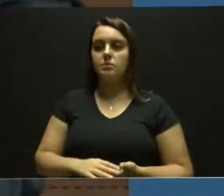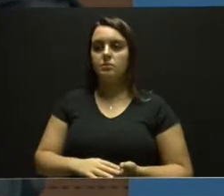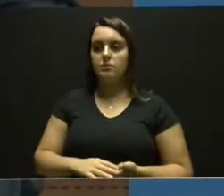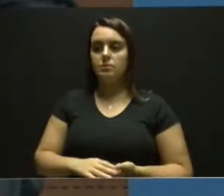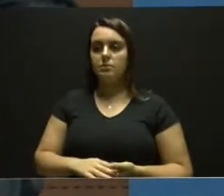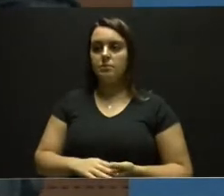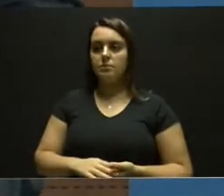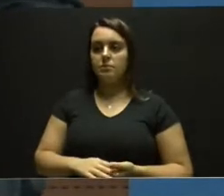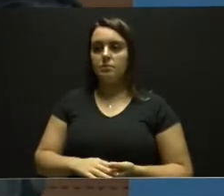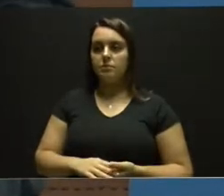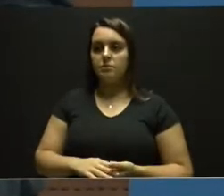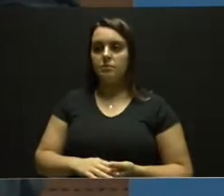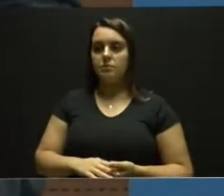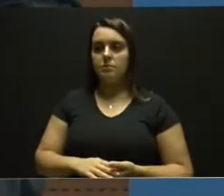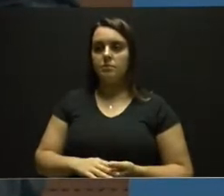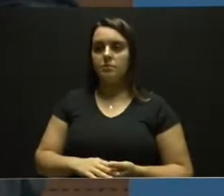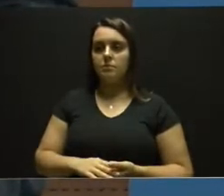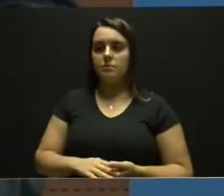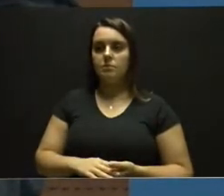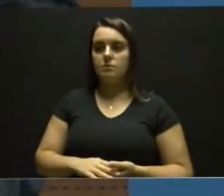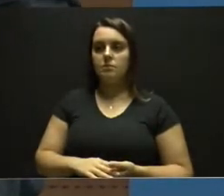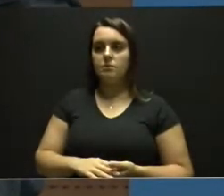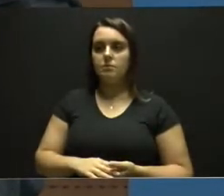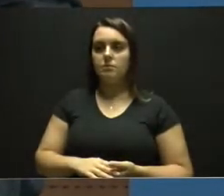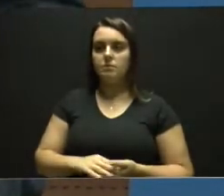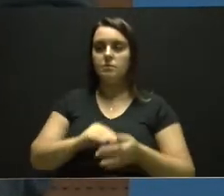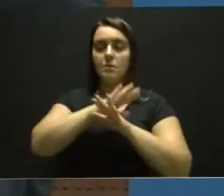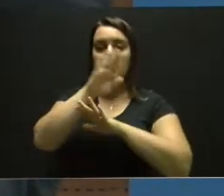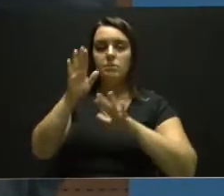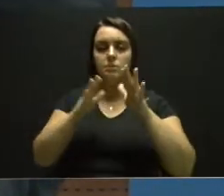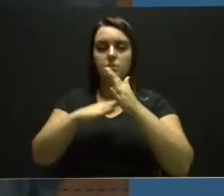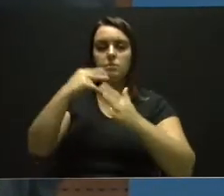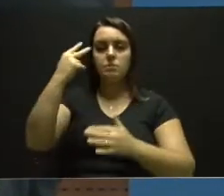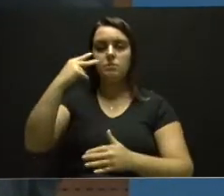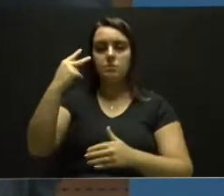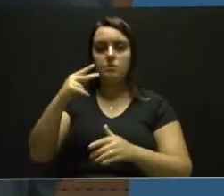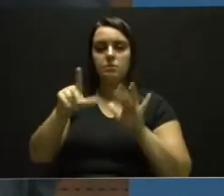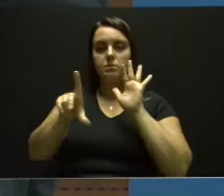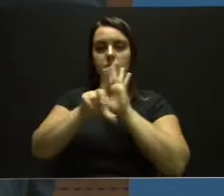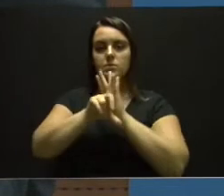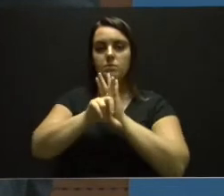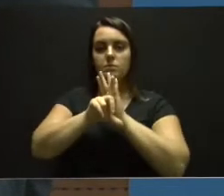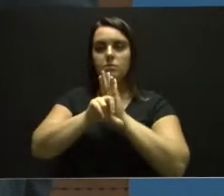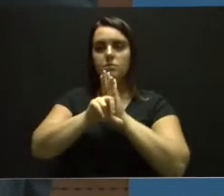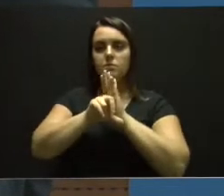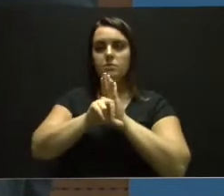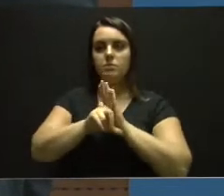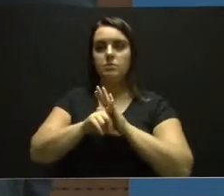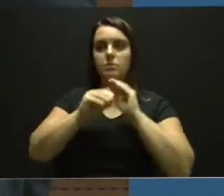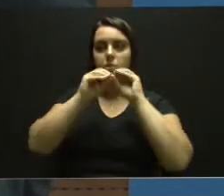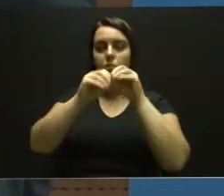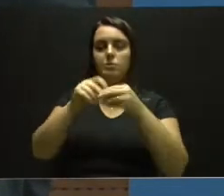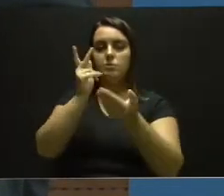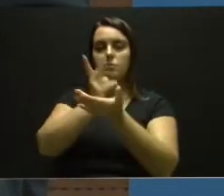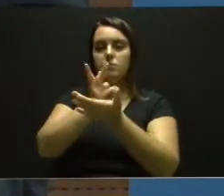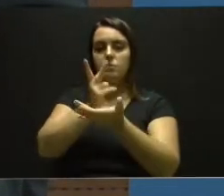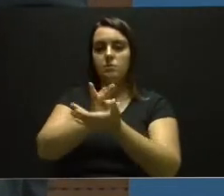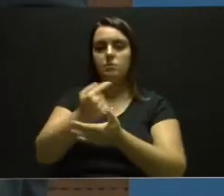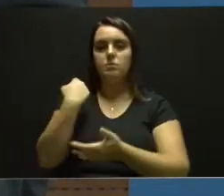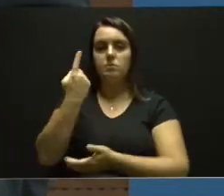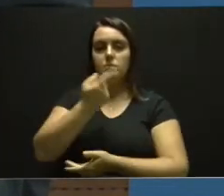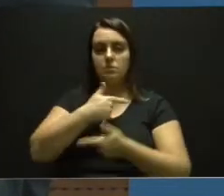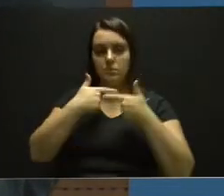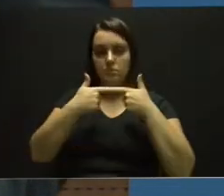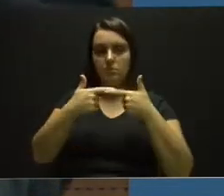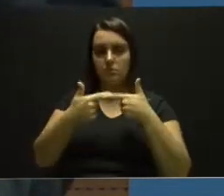bancadas e todos os todos os vereadores e todas as legislaturas estão mantendo esse ano é muito importante para a nossa luta